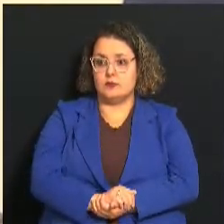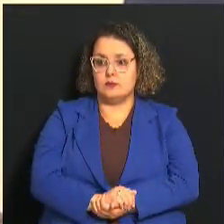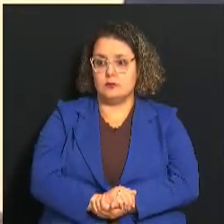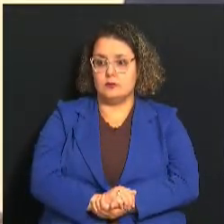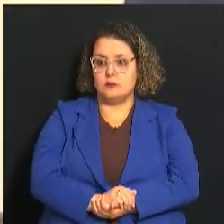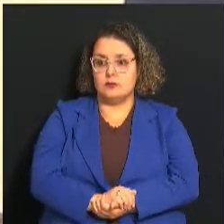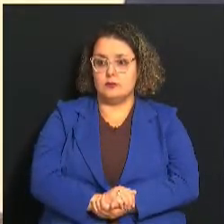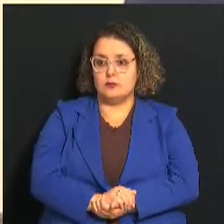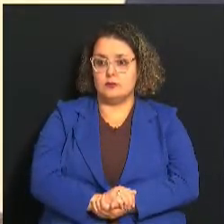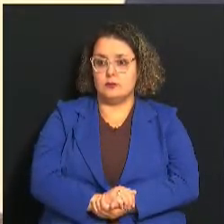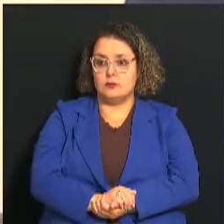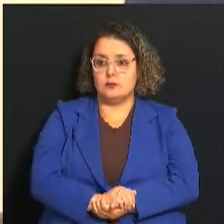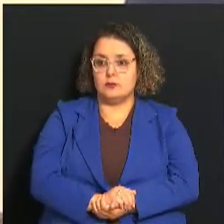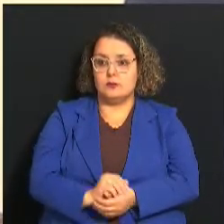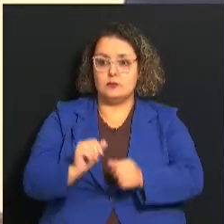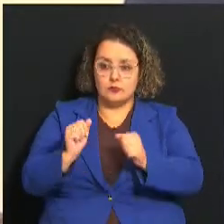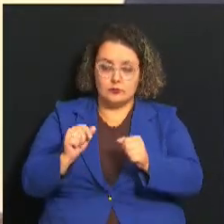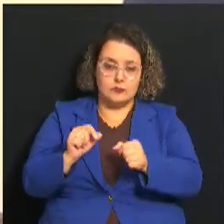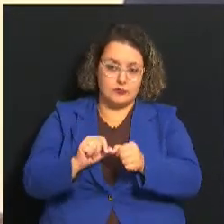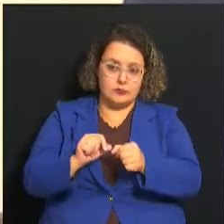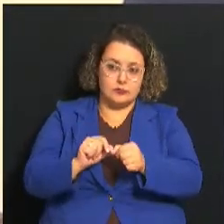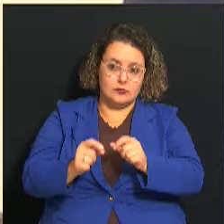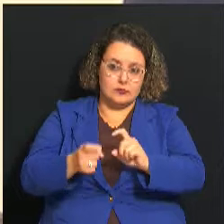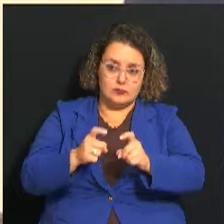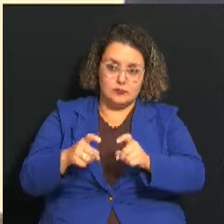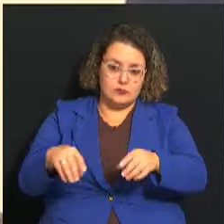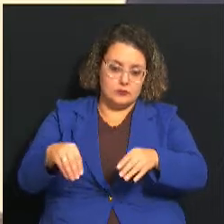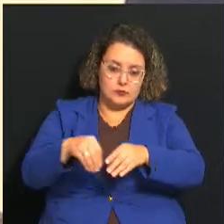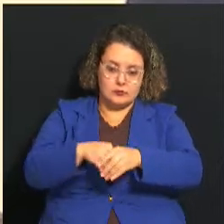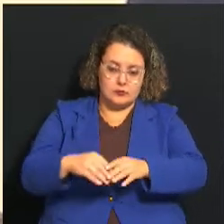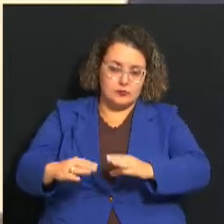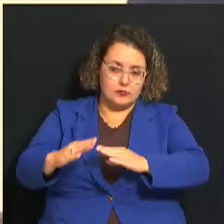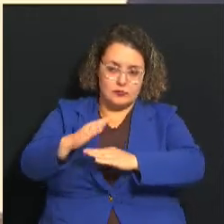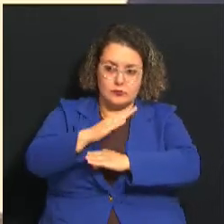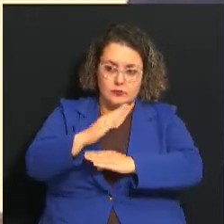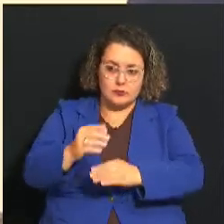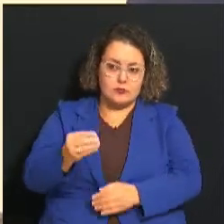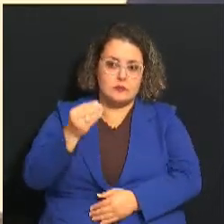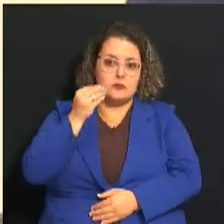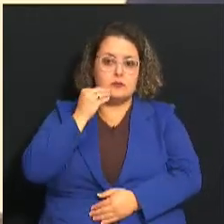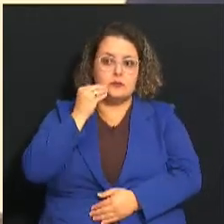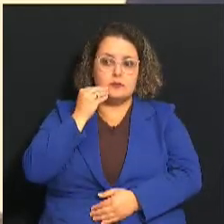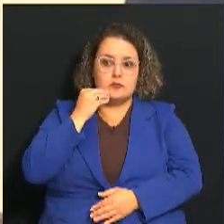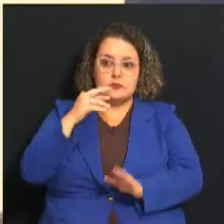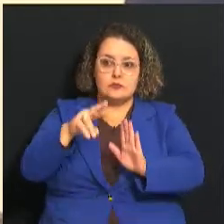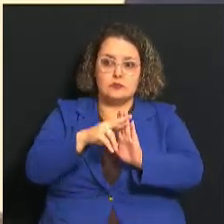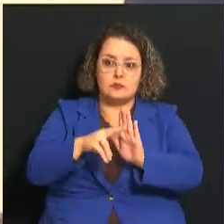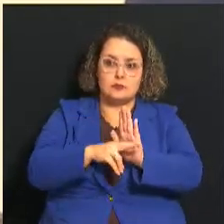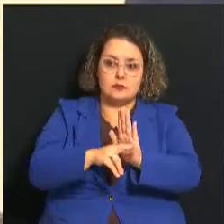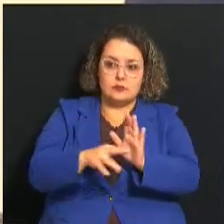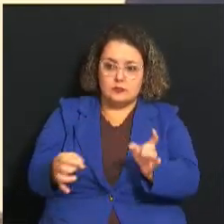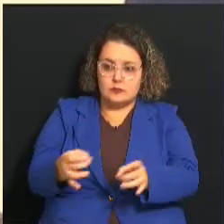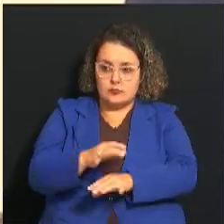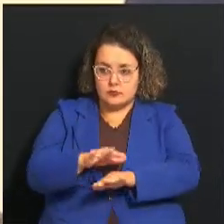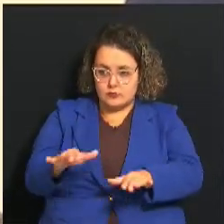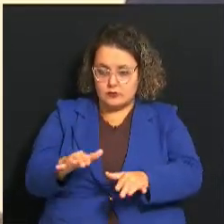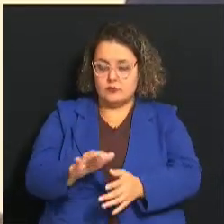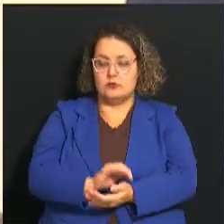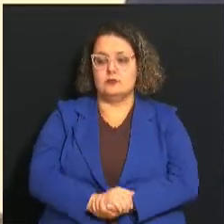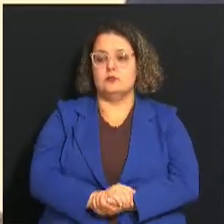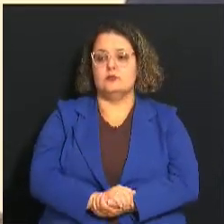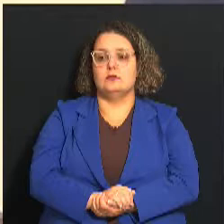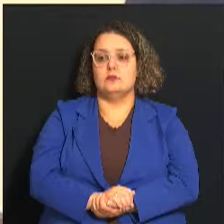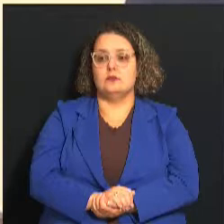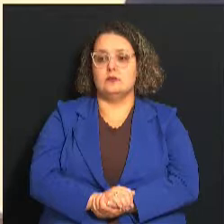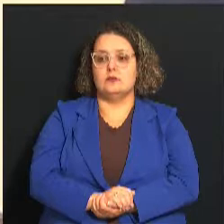a gente podia ter feito isso numa reunião interna da Câmara e tentar já vir com um regimento praticamente pronto, né? A gente